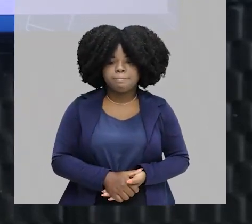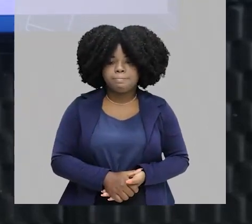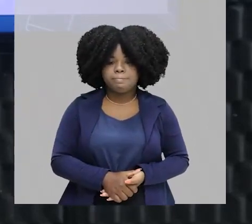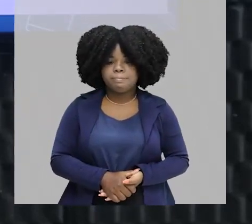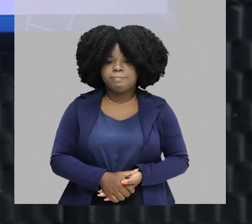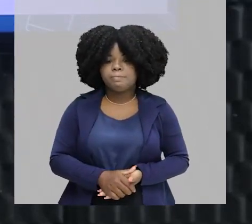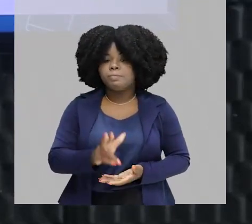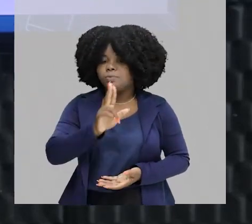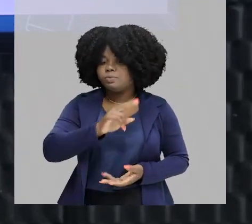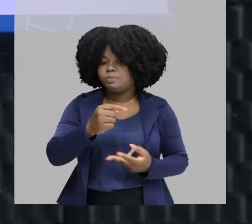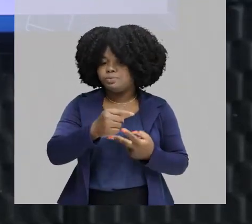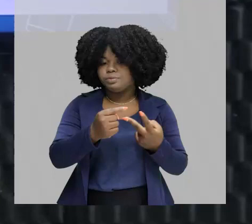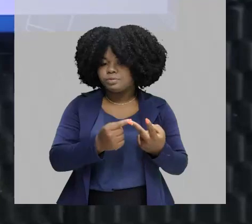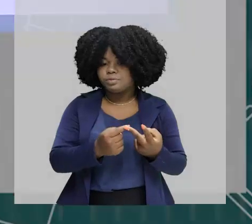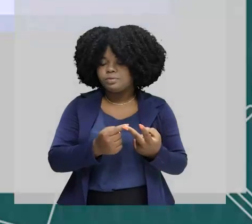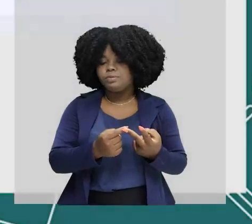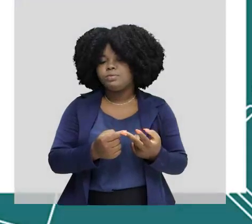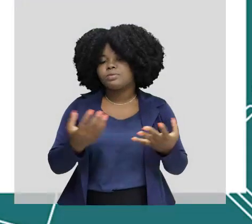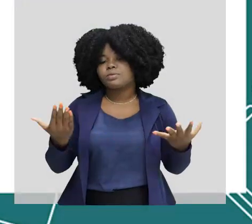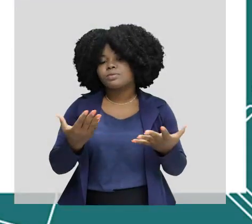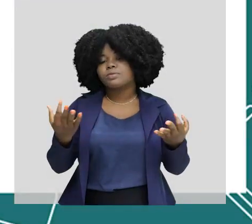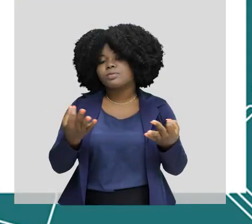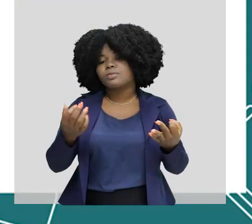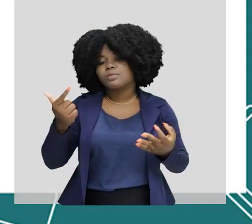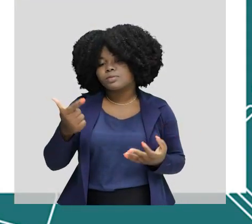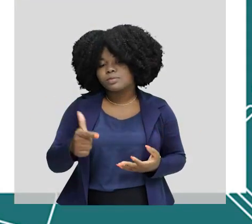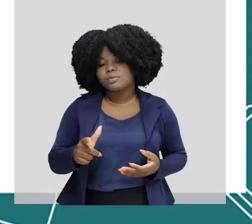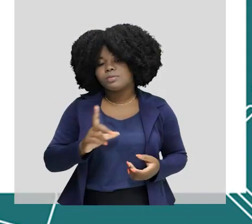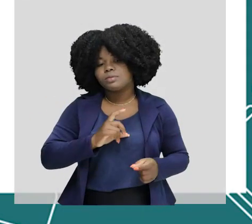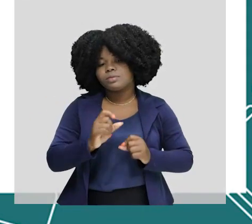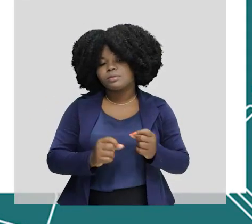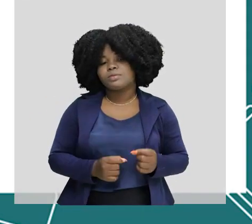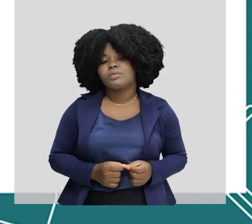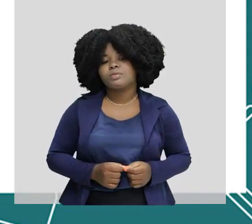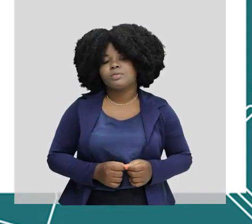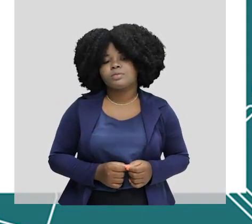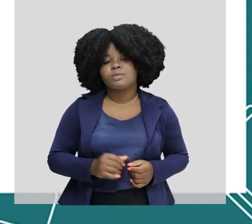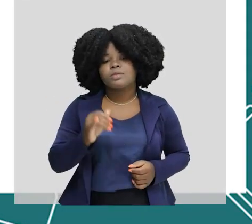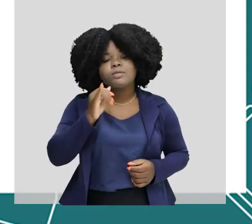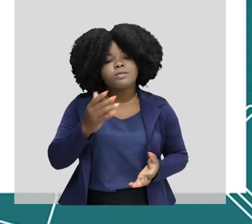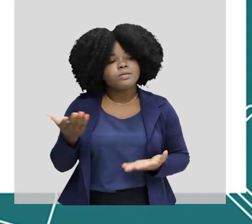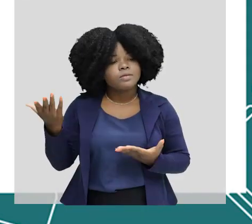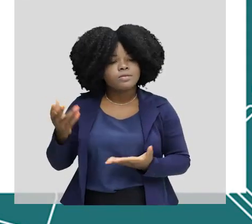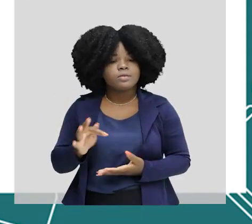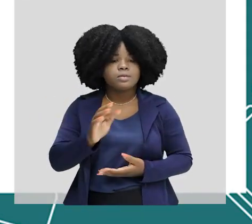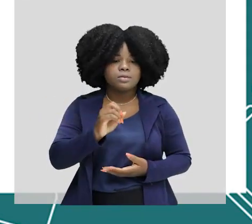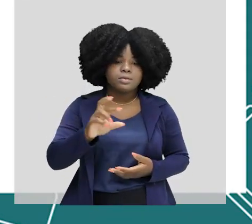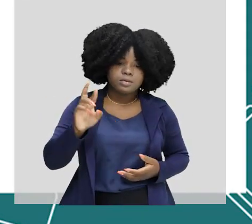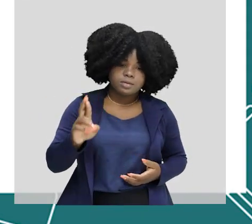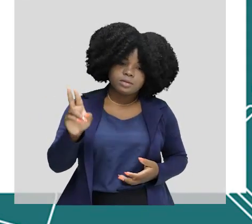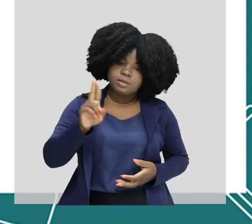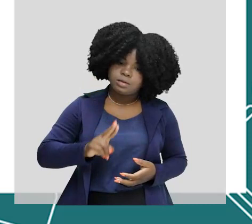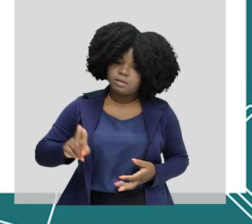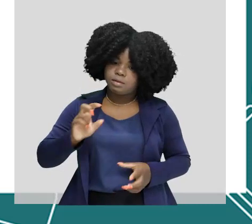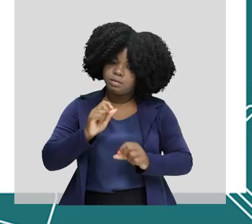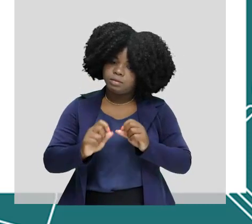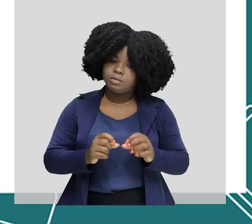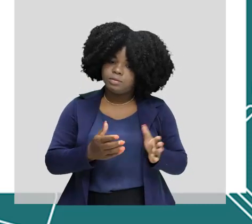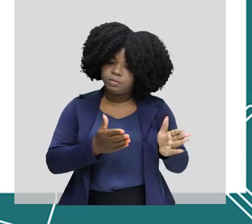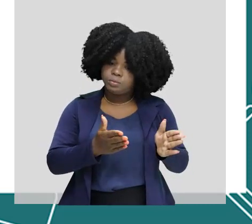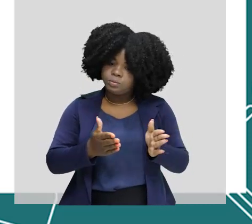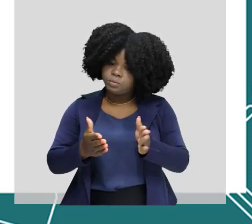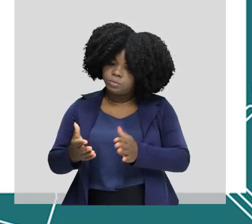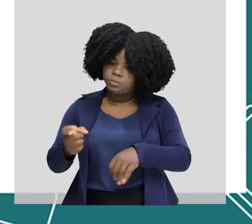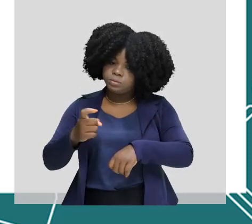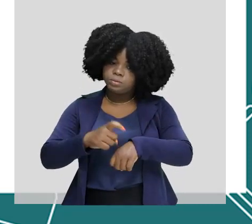continuous, usando essas duas palavras no presente perfeito contínuo, nós vamos ter as duas situações. O for é usado para falar sobre um período